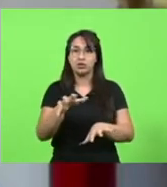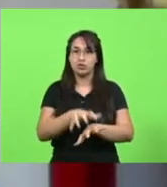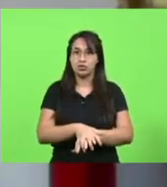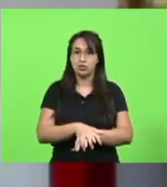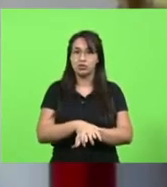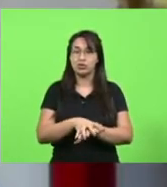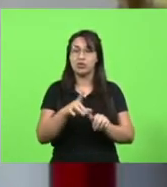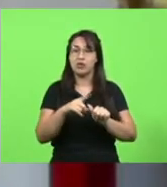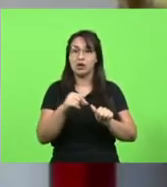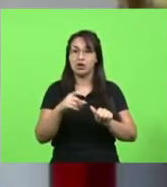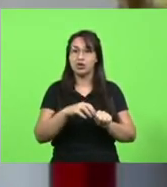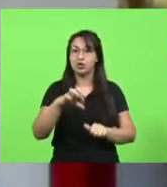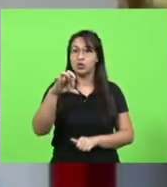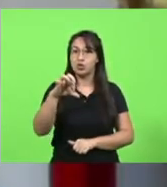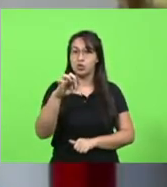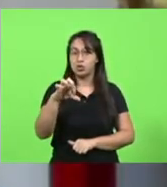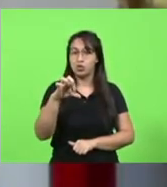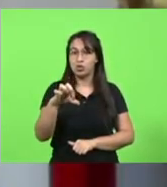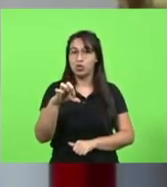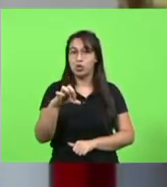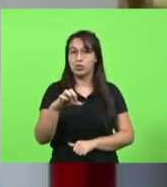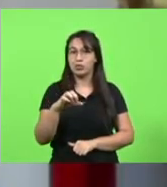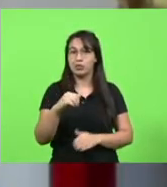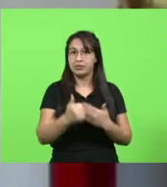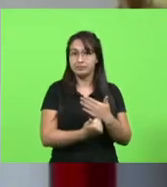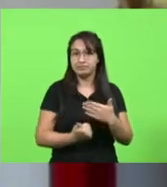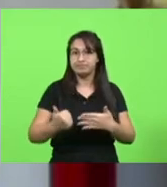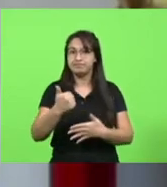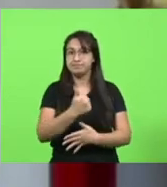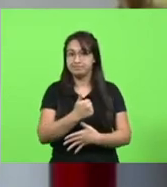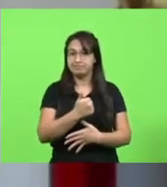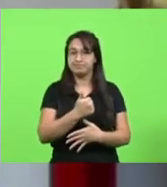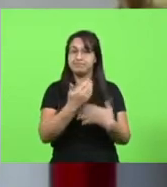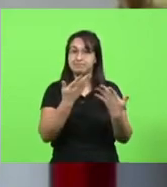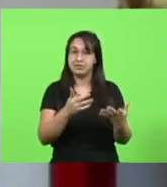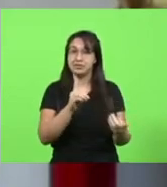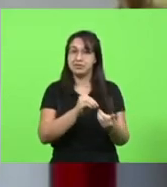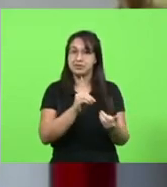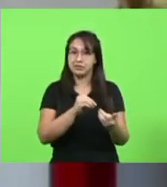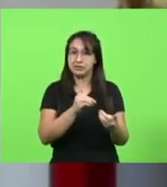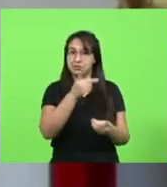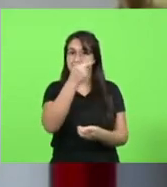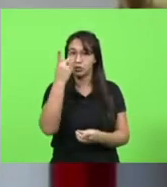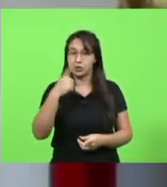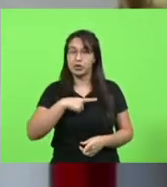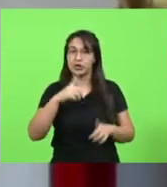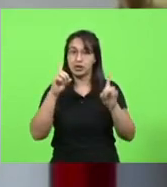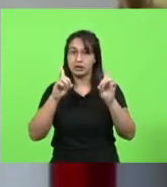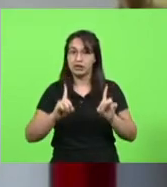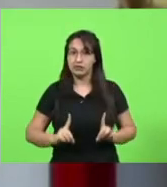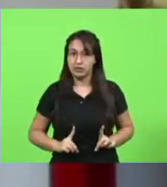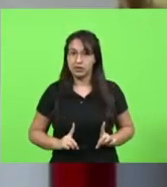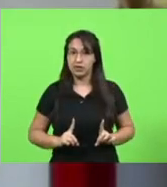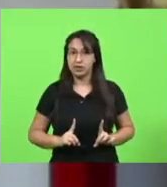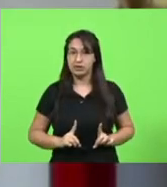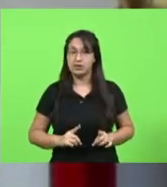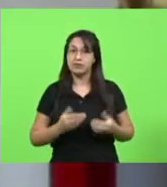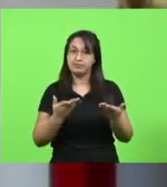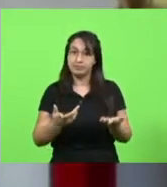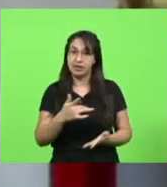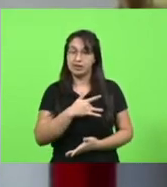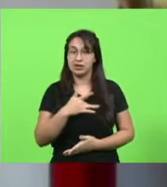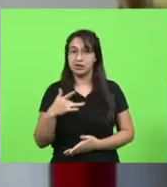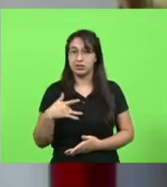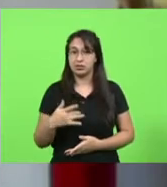9º, né, a priorização do atendimento à pessoa com deficiência na questão de saúde. Nós temos também